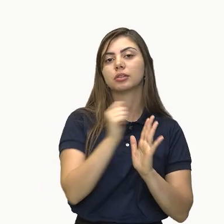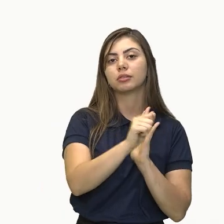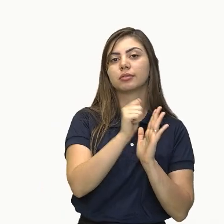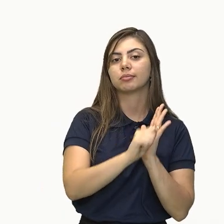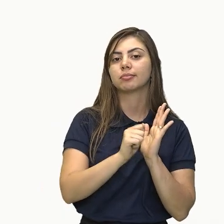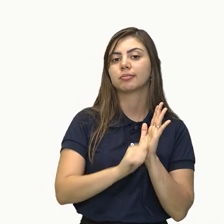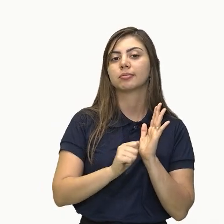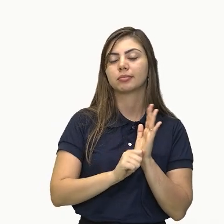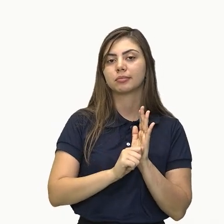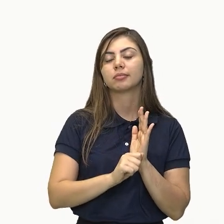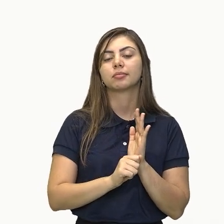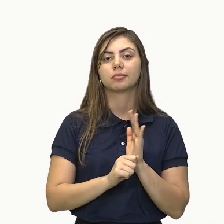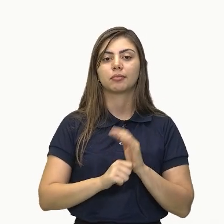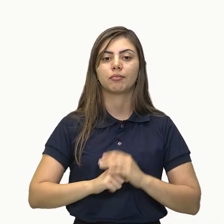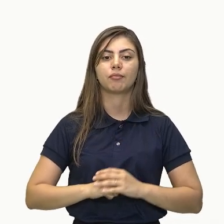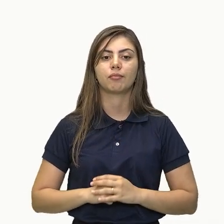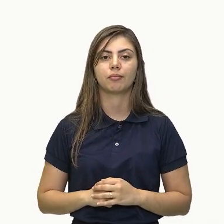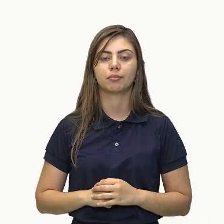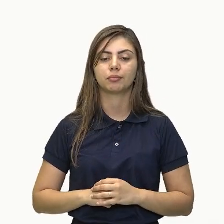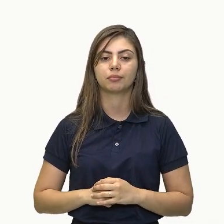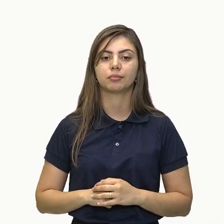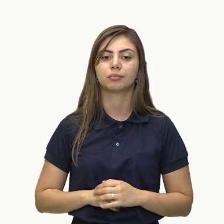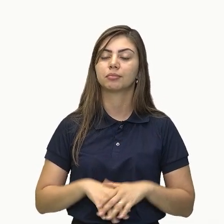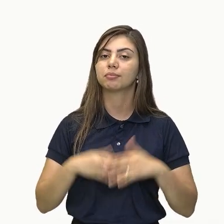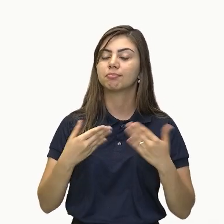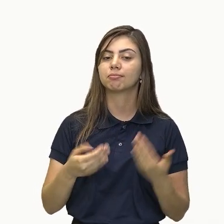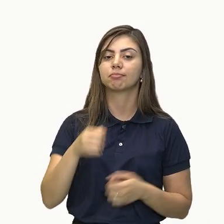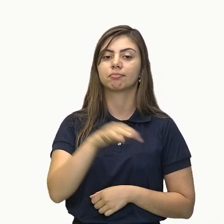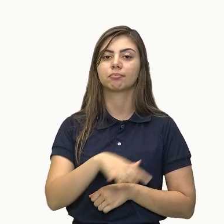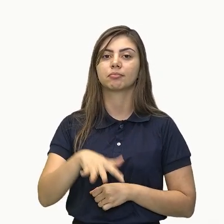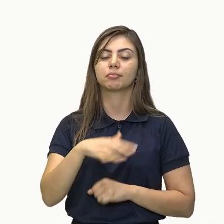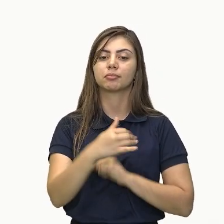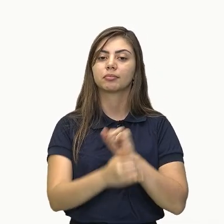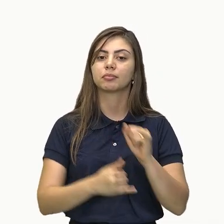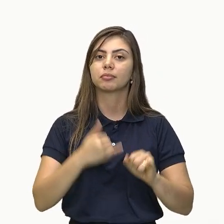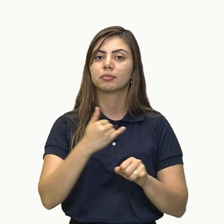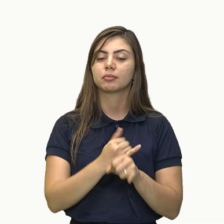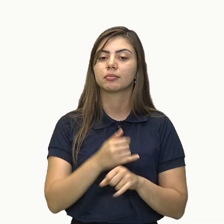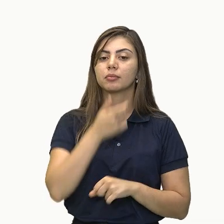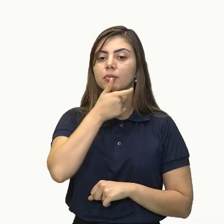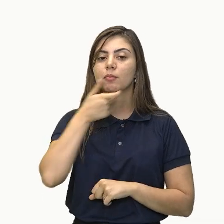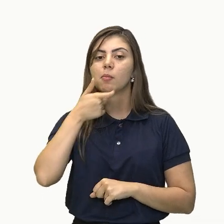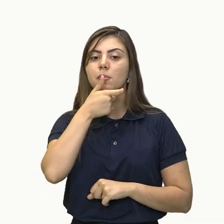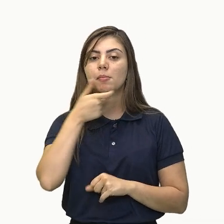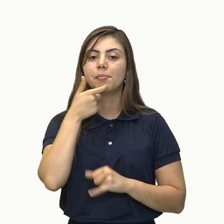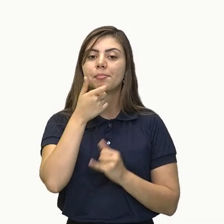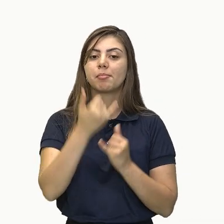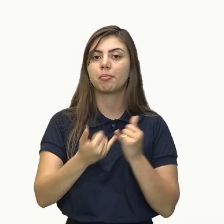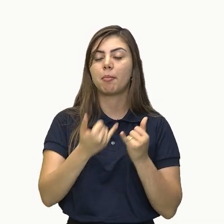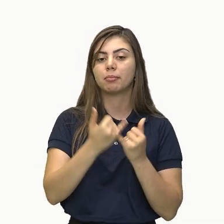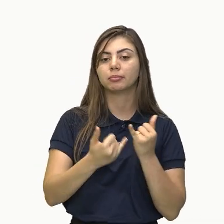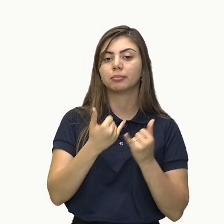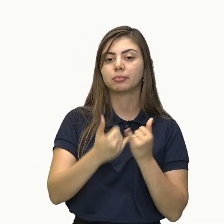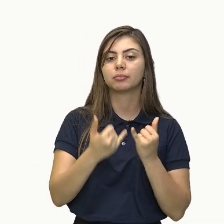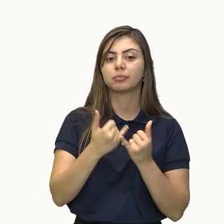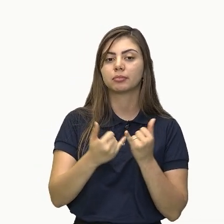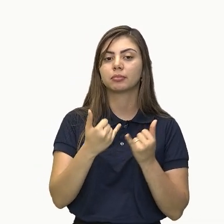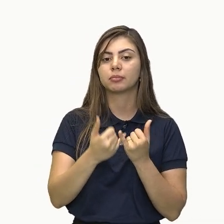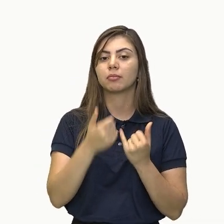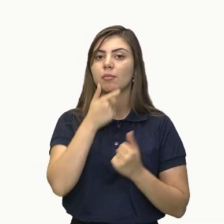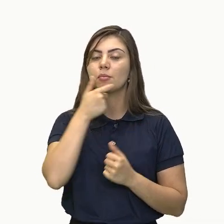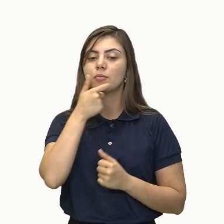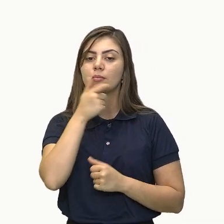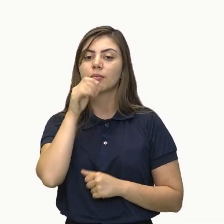na internet também. Por isso, na internet, o inglês se aproxima muito do inglês falado e não